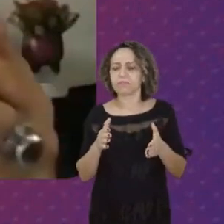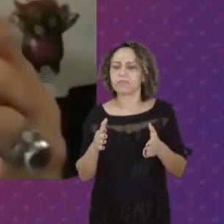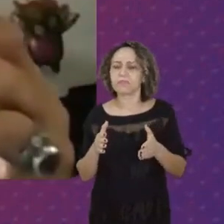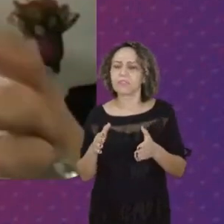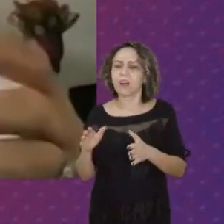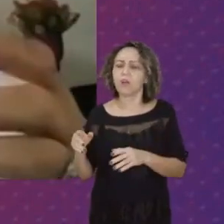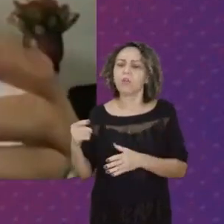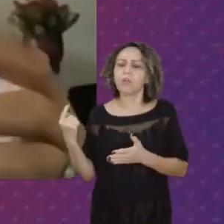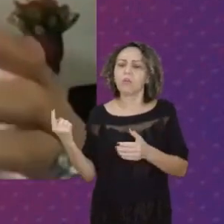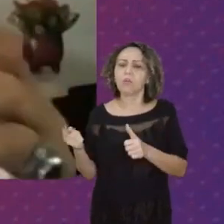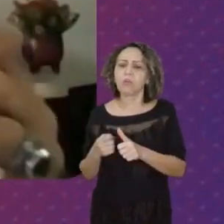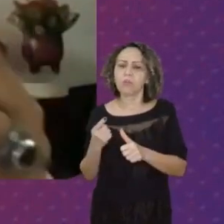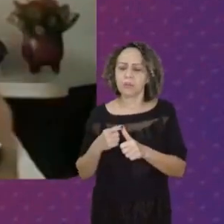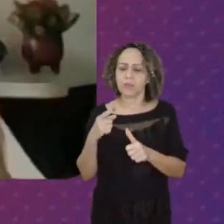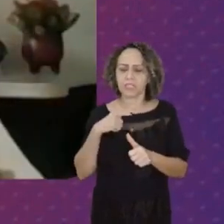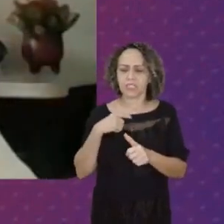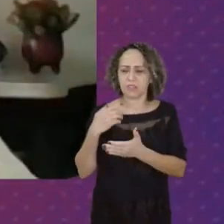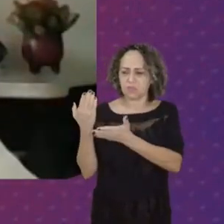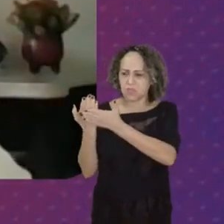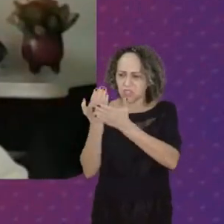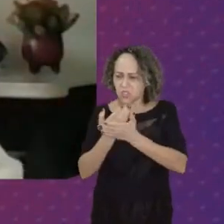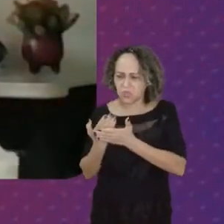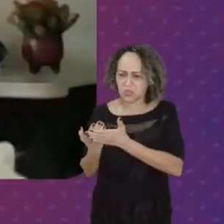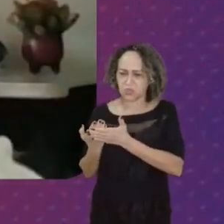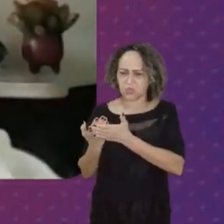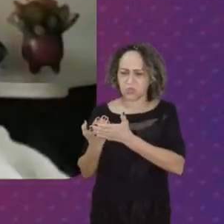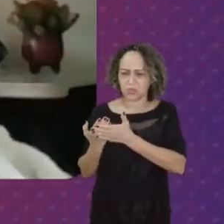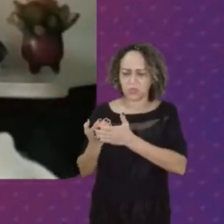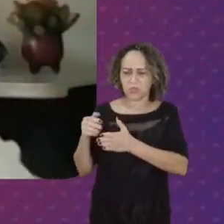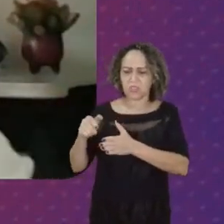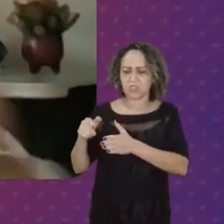no estudo cinematográfico desativado,